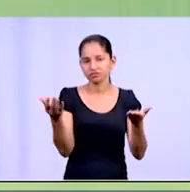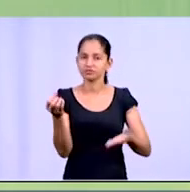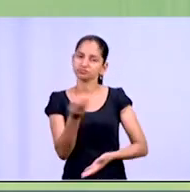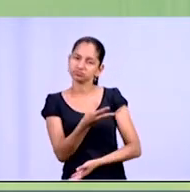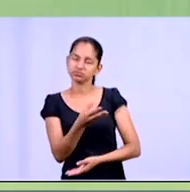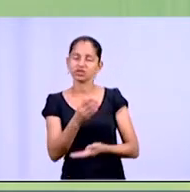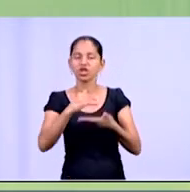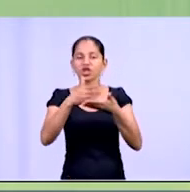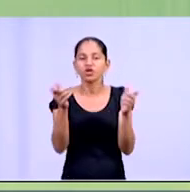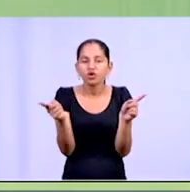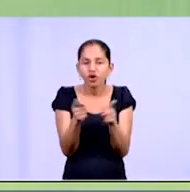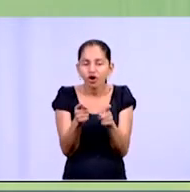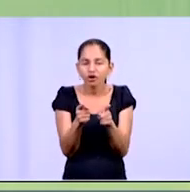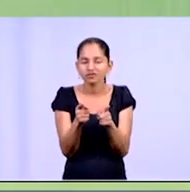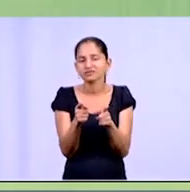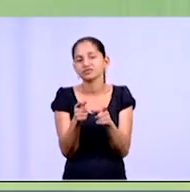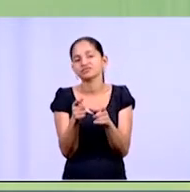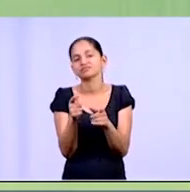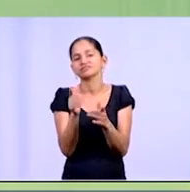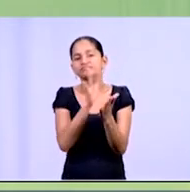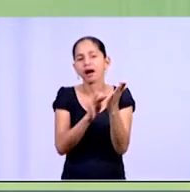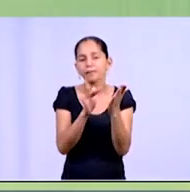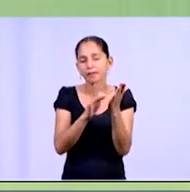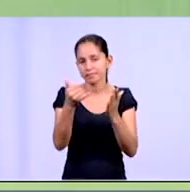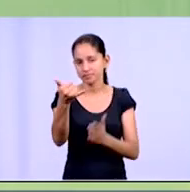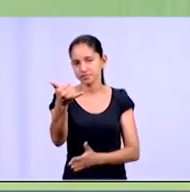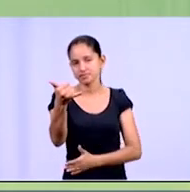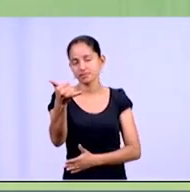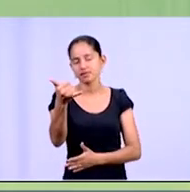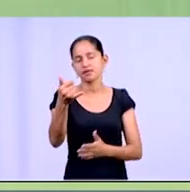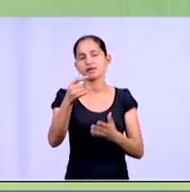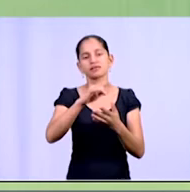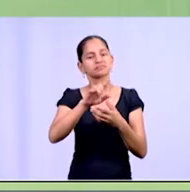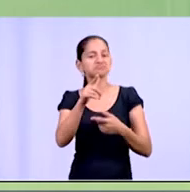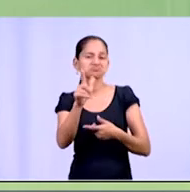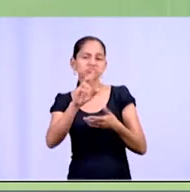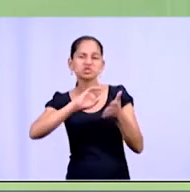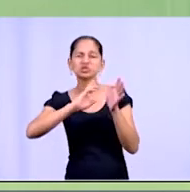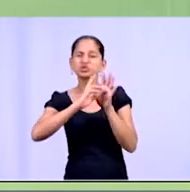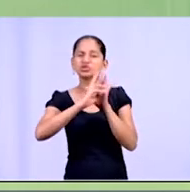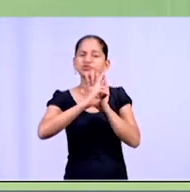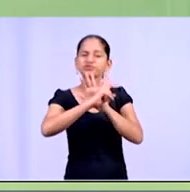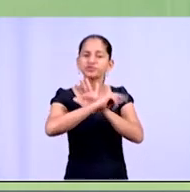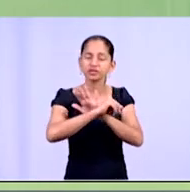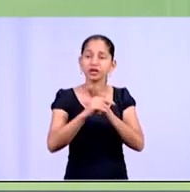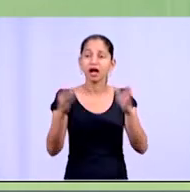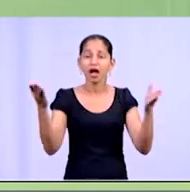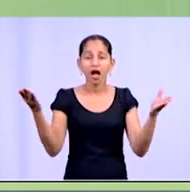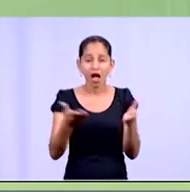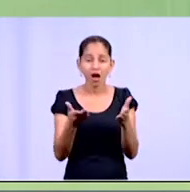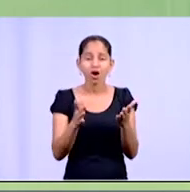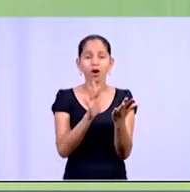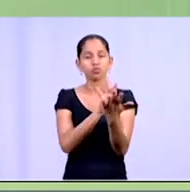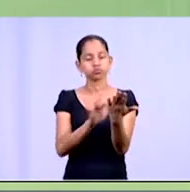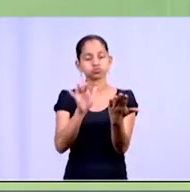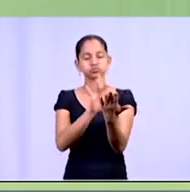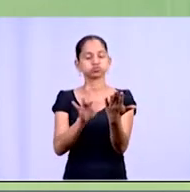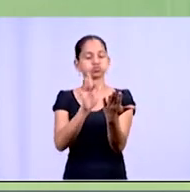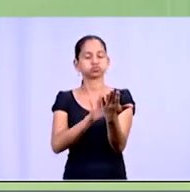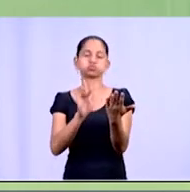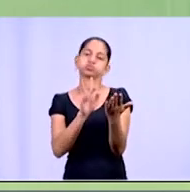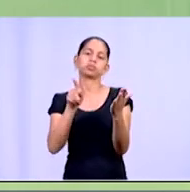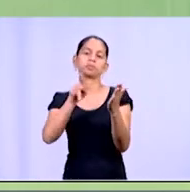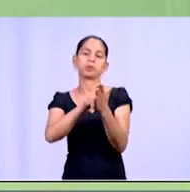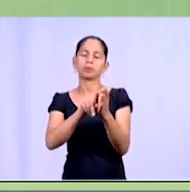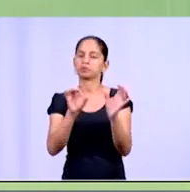netbooks, os smartphones, que seriam os celulares aqui, mais recente os tablets, são computadores,